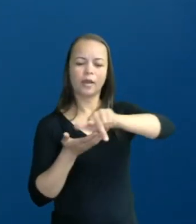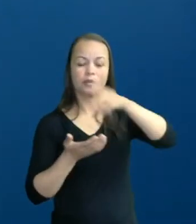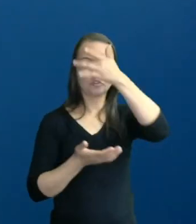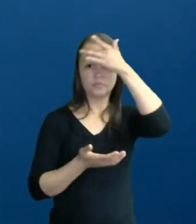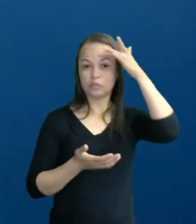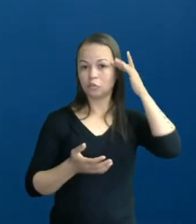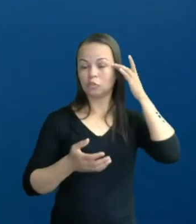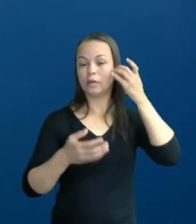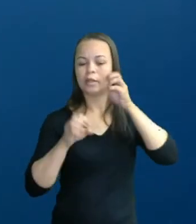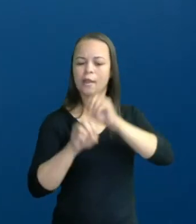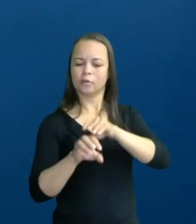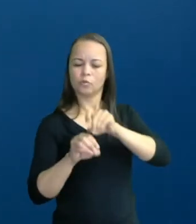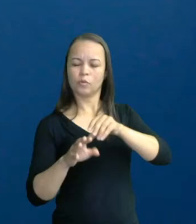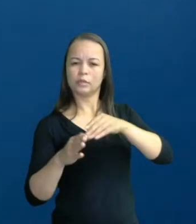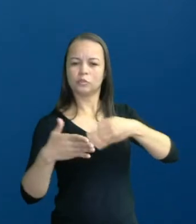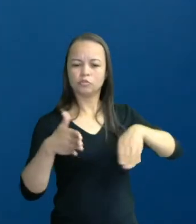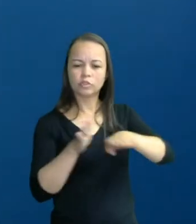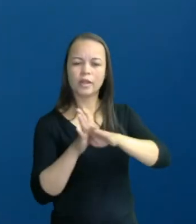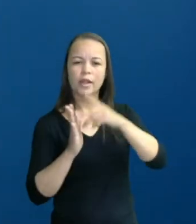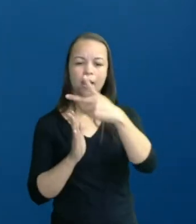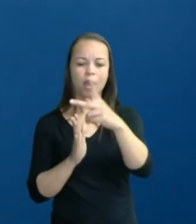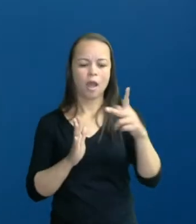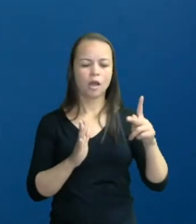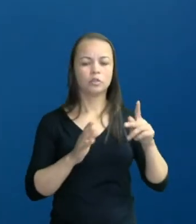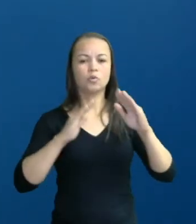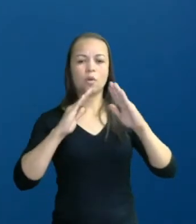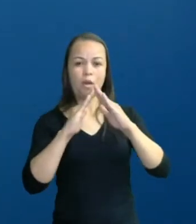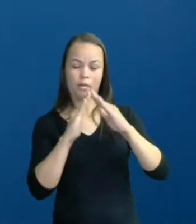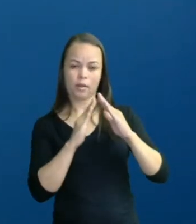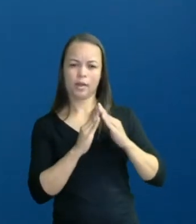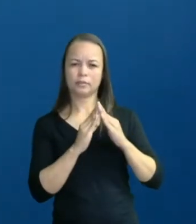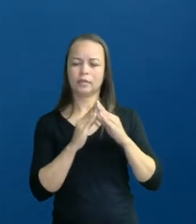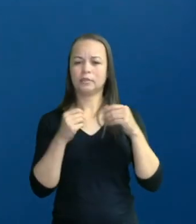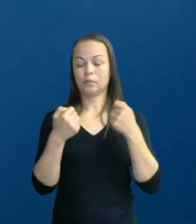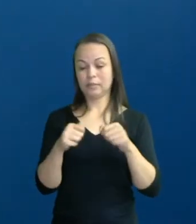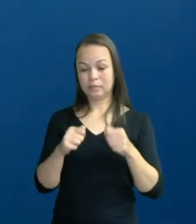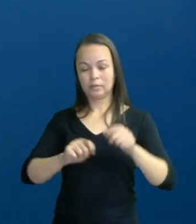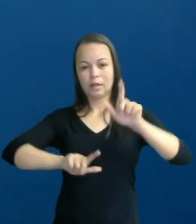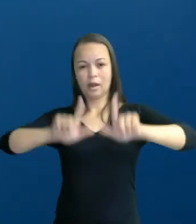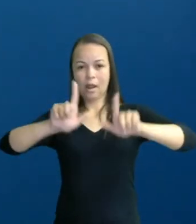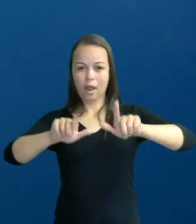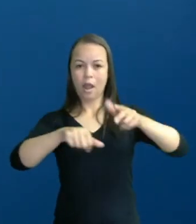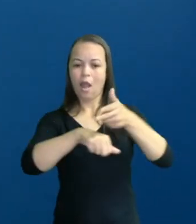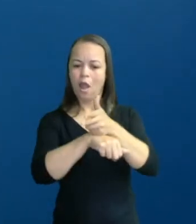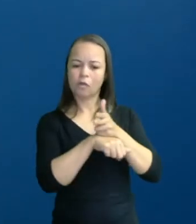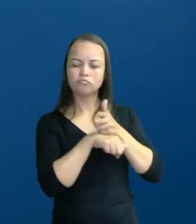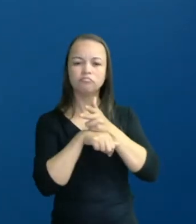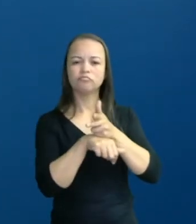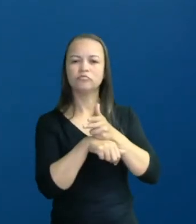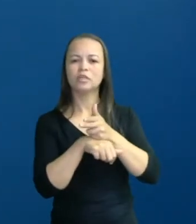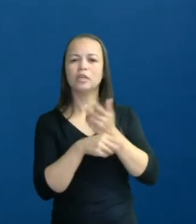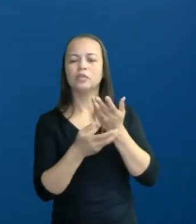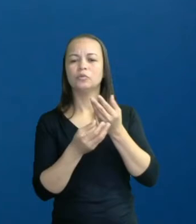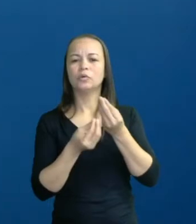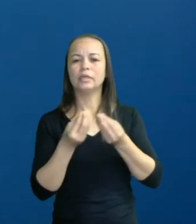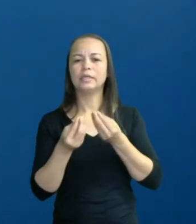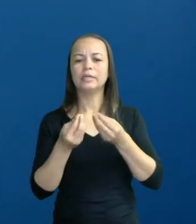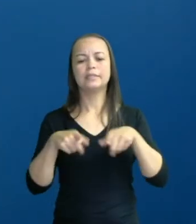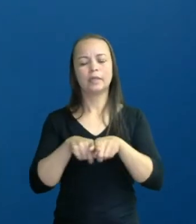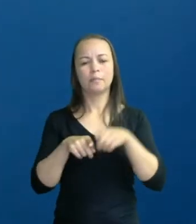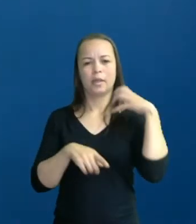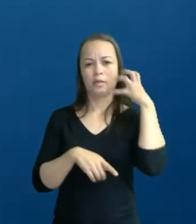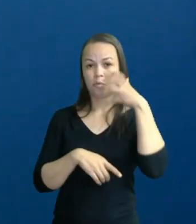momento de distanciamento, né? E que a gente teve que usar todos esses aparelhos. Imagina se isso não existisse,